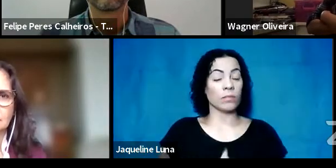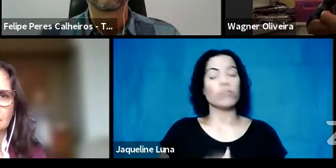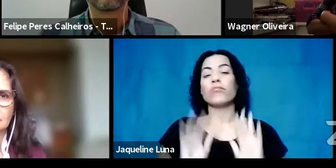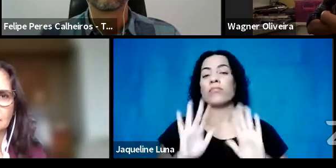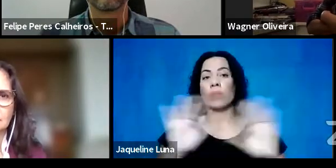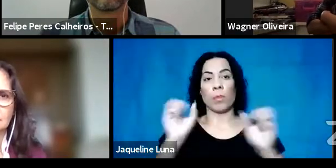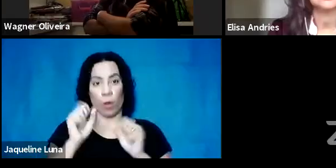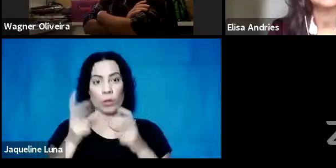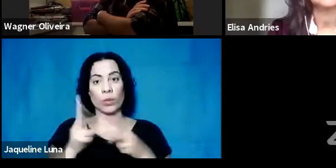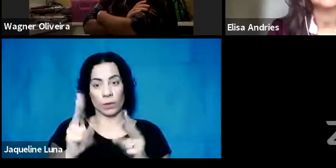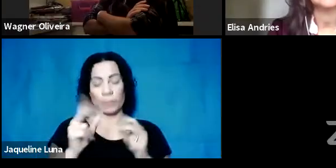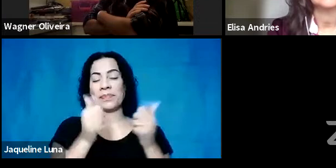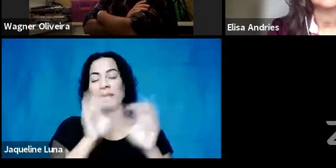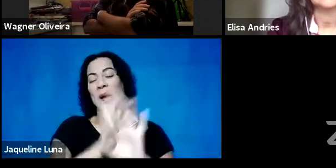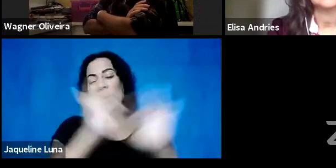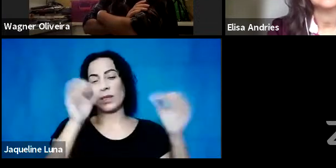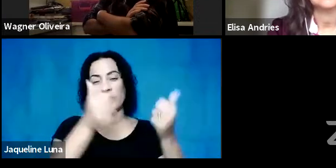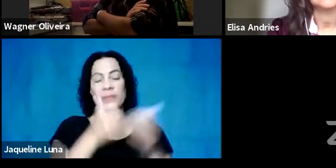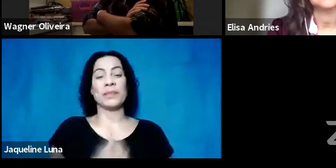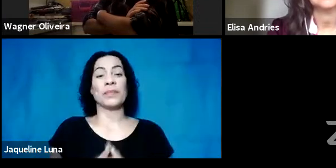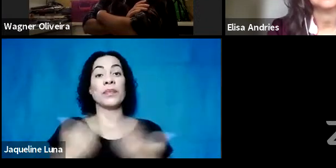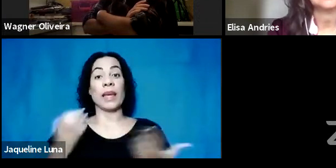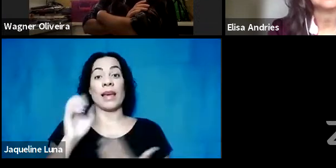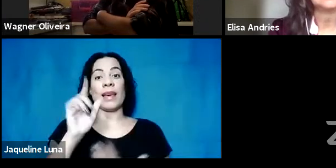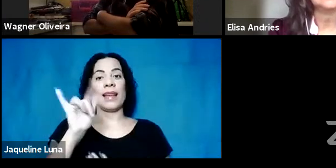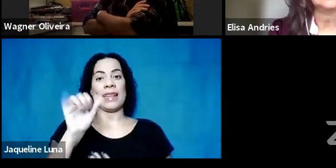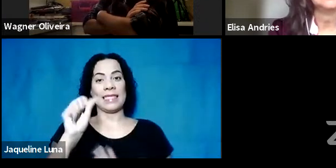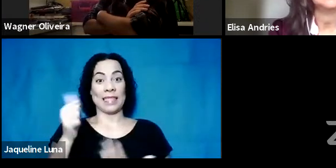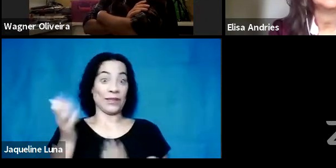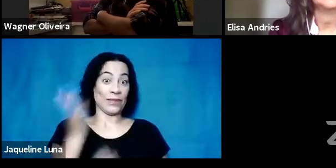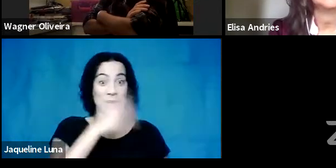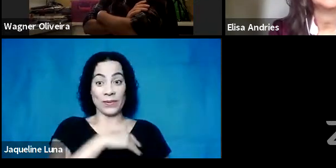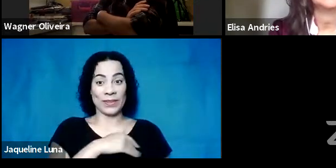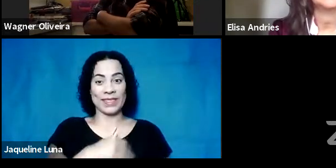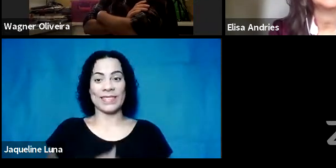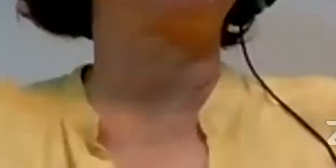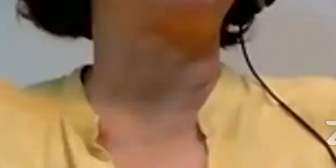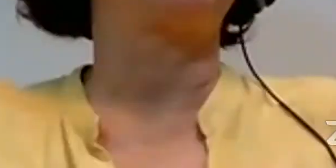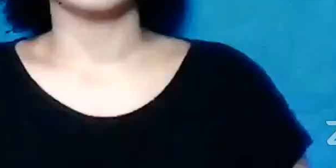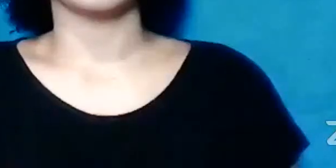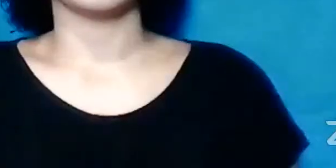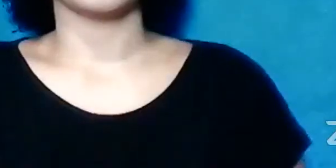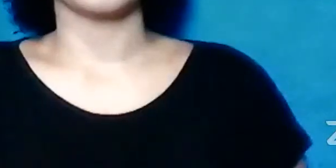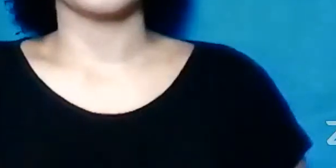Podemos seguir? Está ótimo. Elisa, vamos?